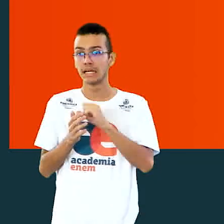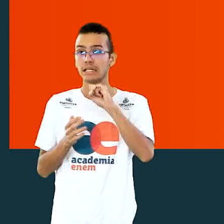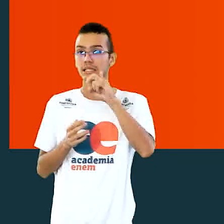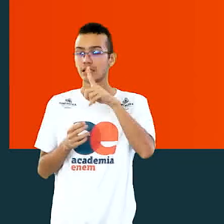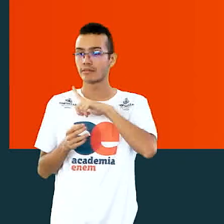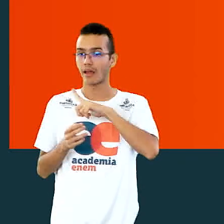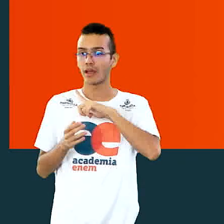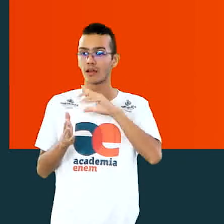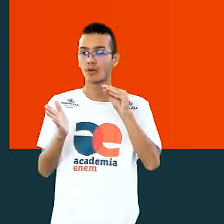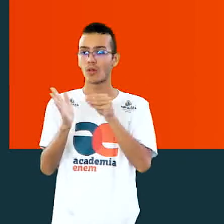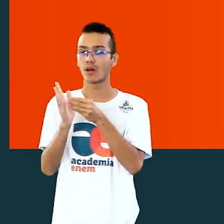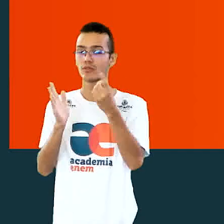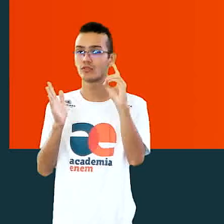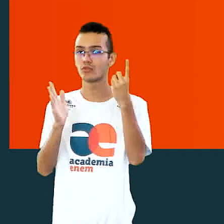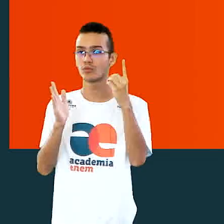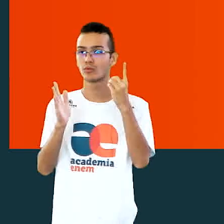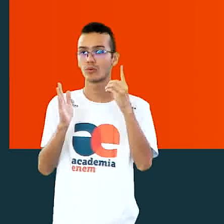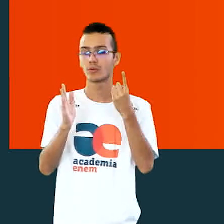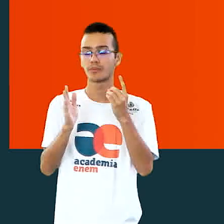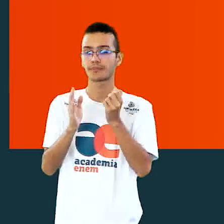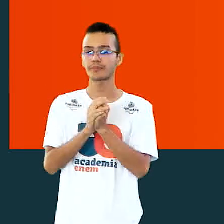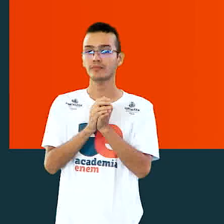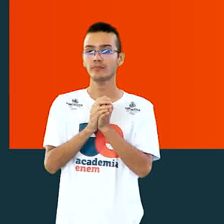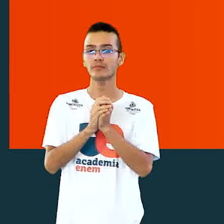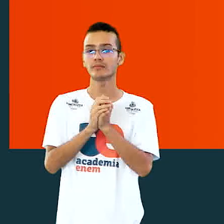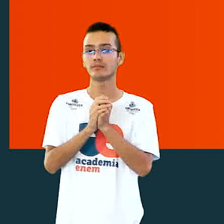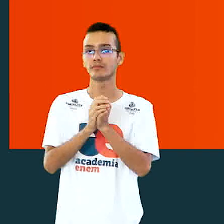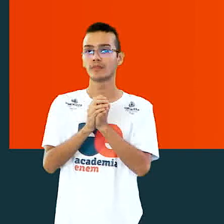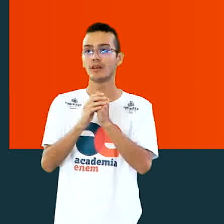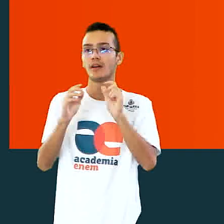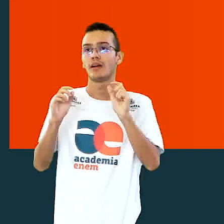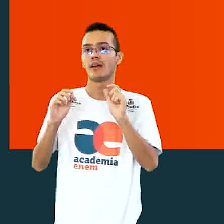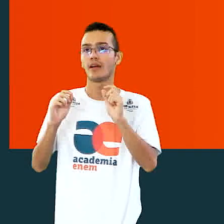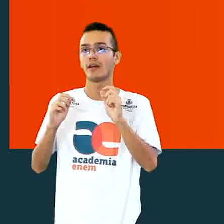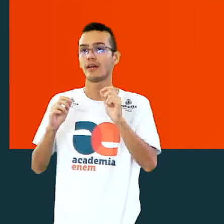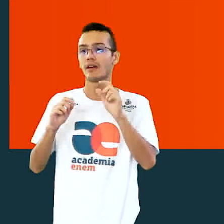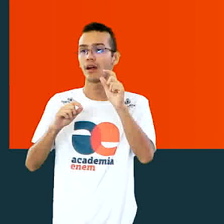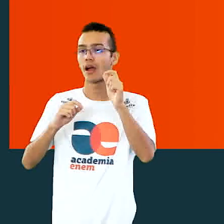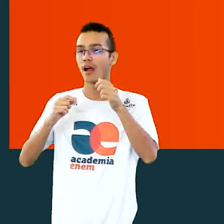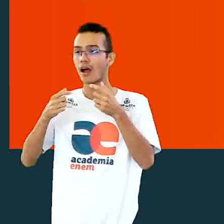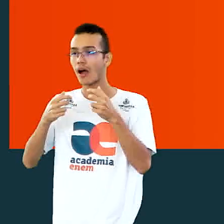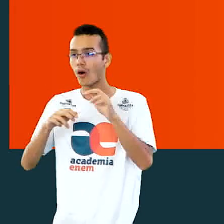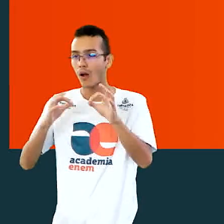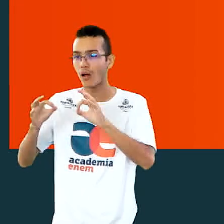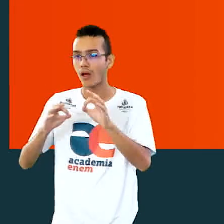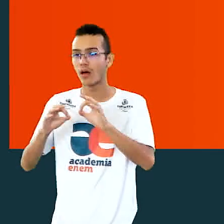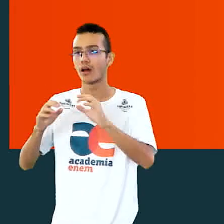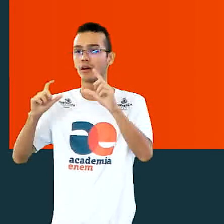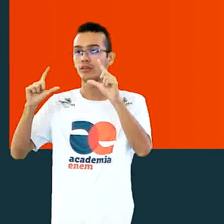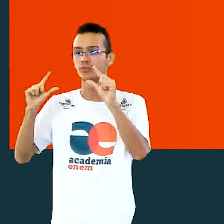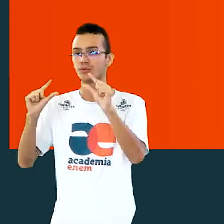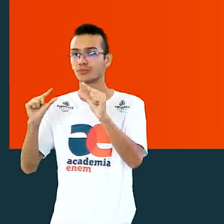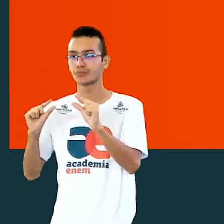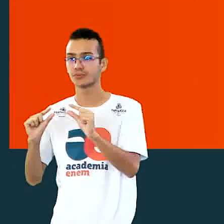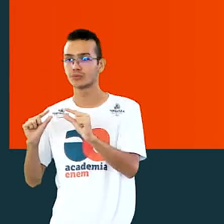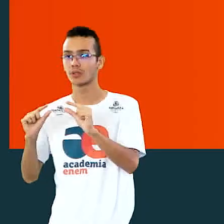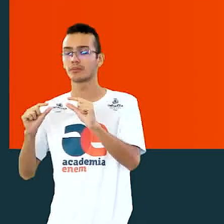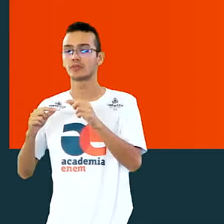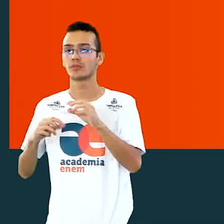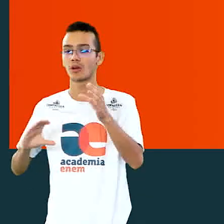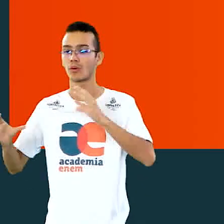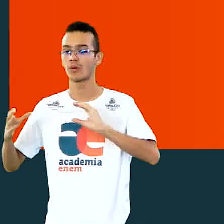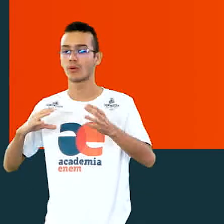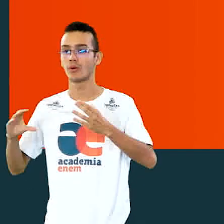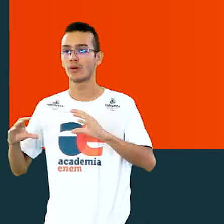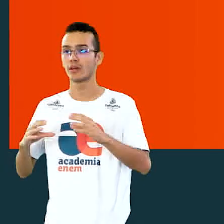inverno, vai funcionar verão. Porque a verão é a de menor corrente. Então, quando você for calcular a